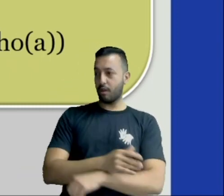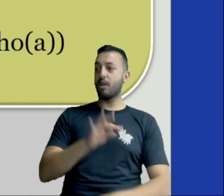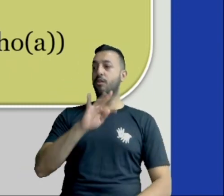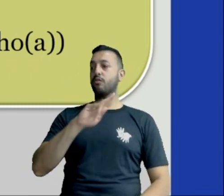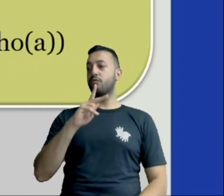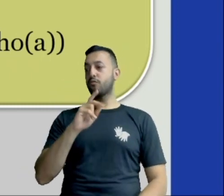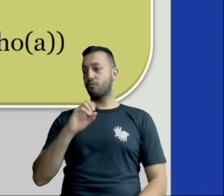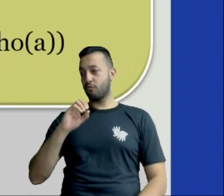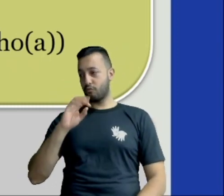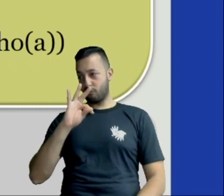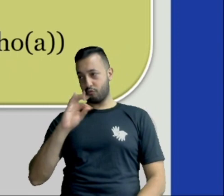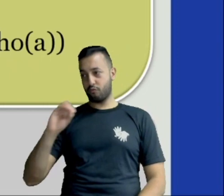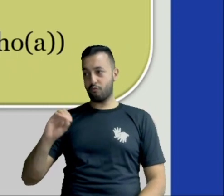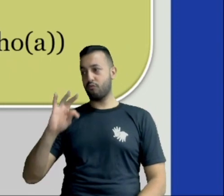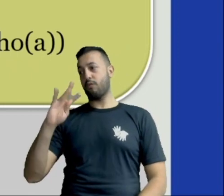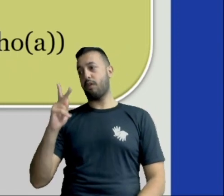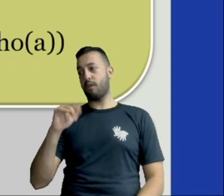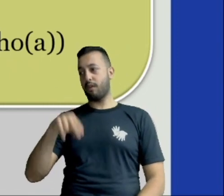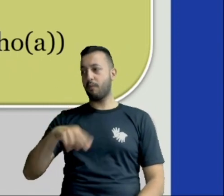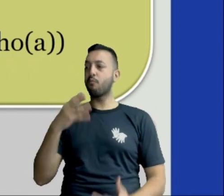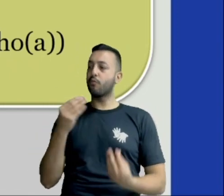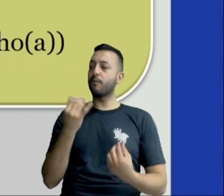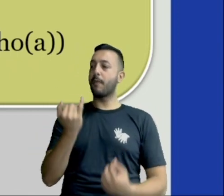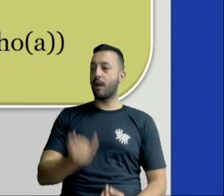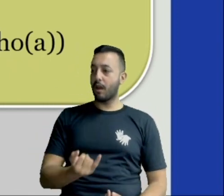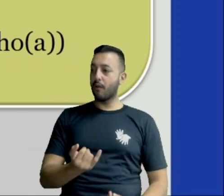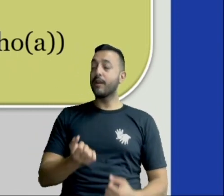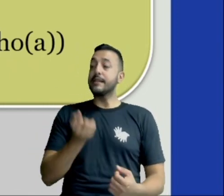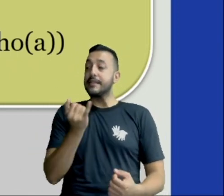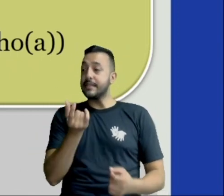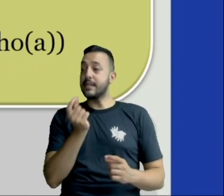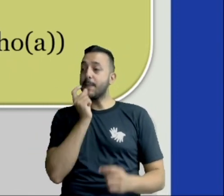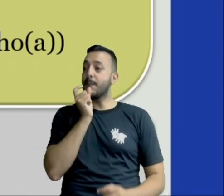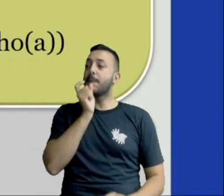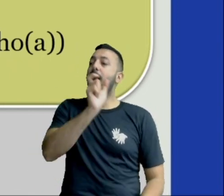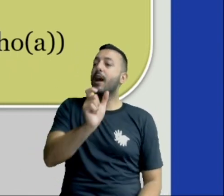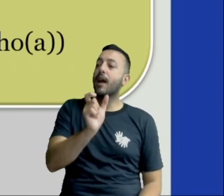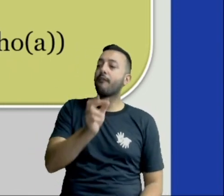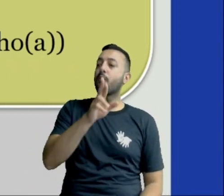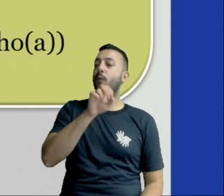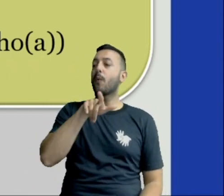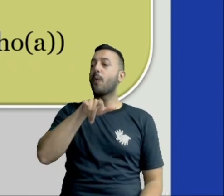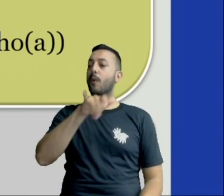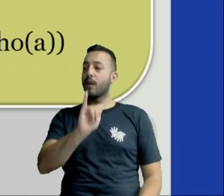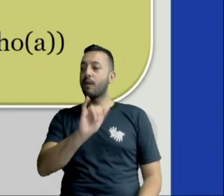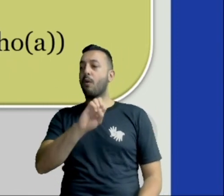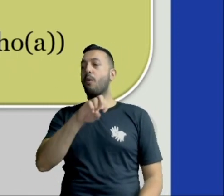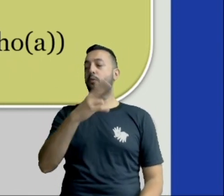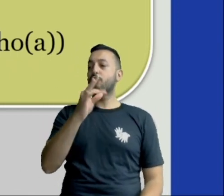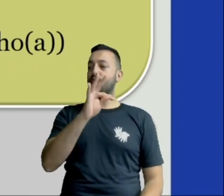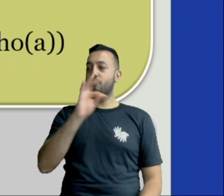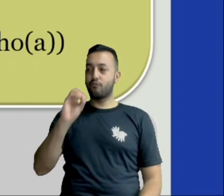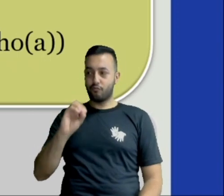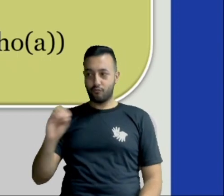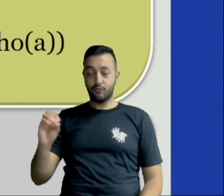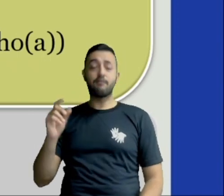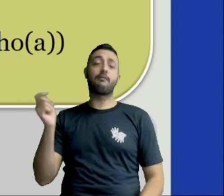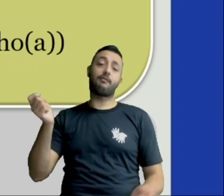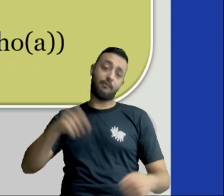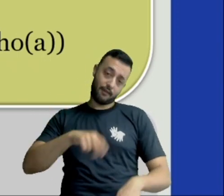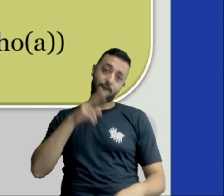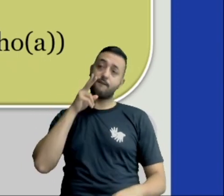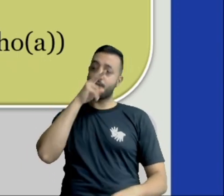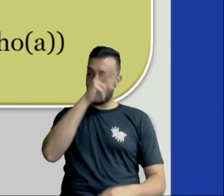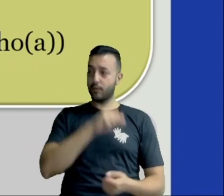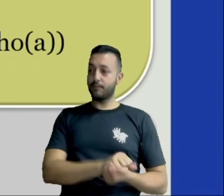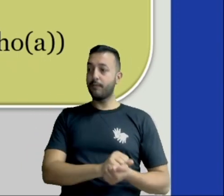thin, muito magro. Então, se você coloca really, too, antes das palavras, vai dar a intensidade que você quer. Depois eu tenho